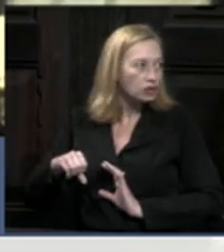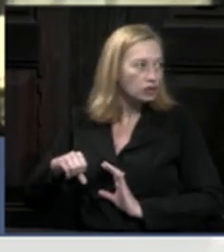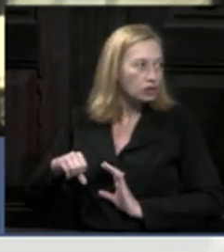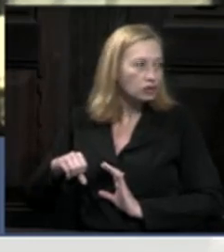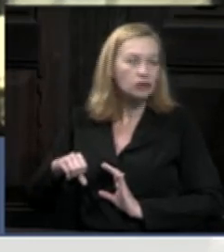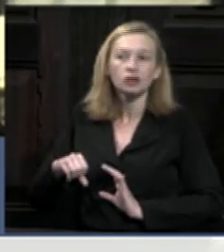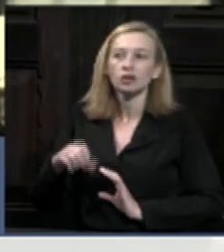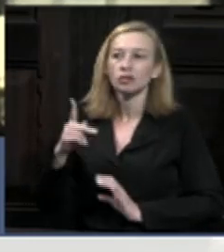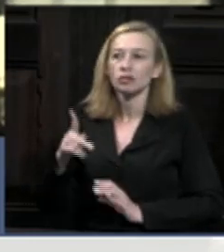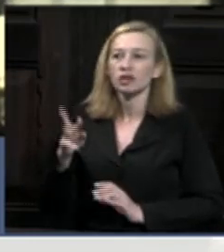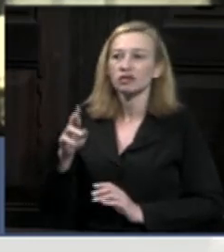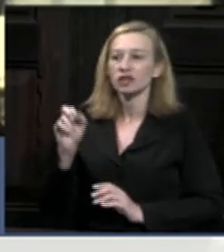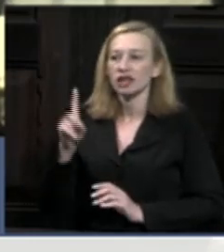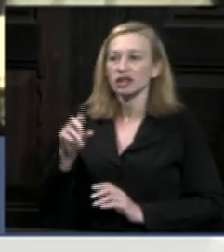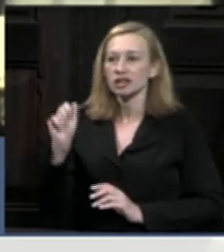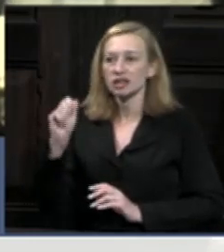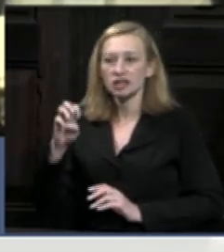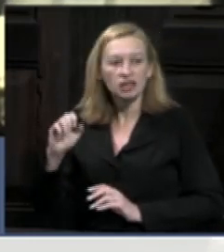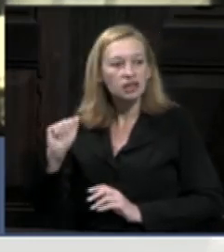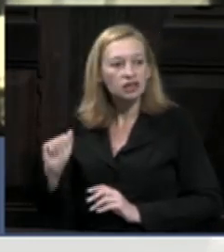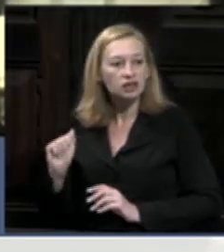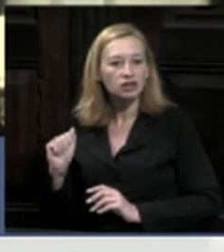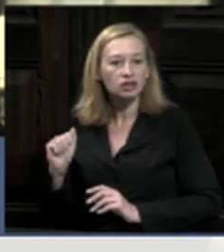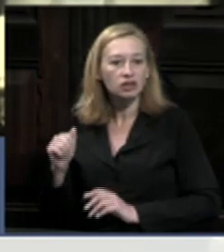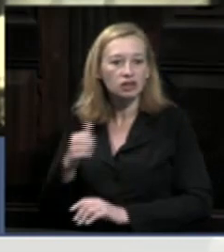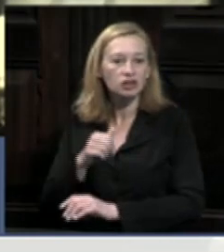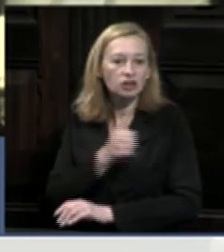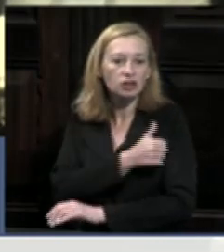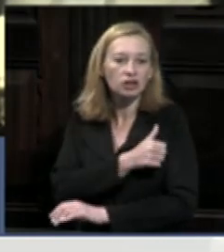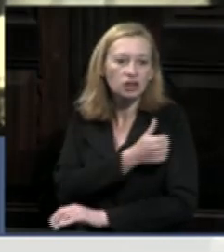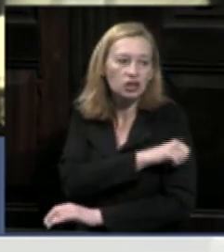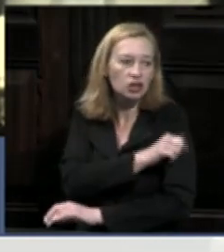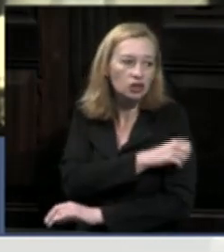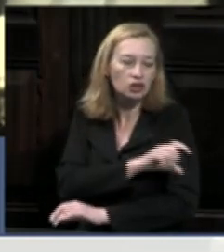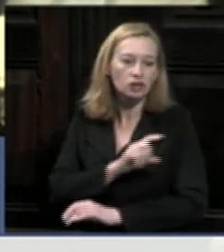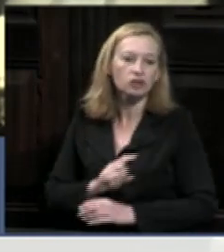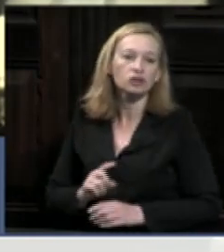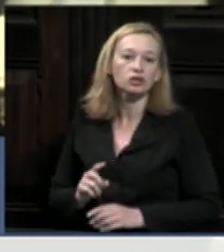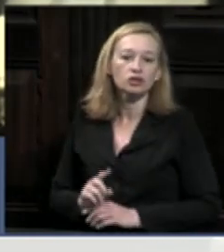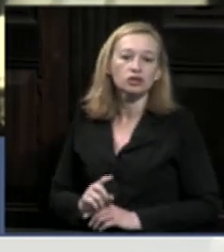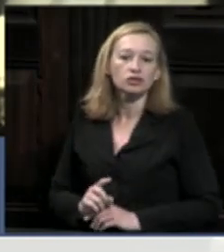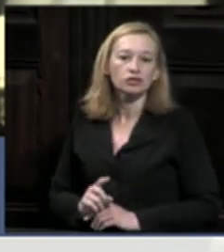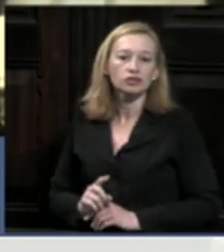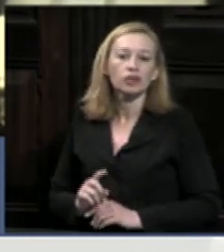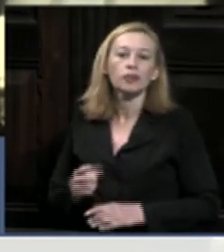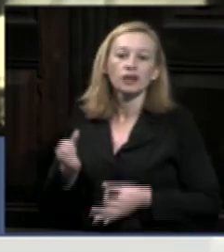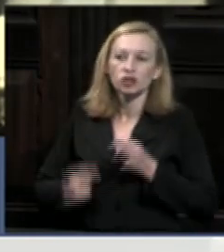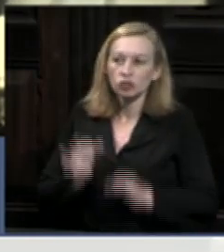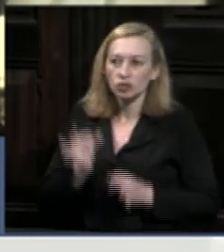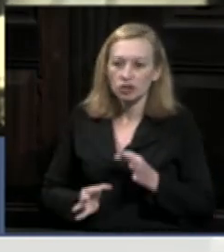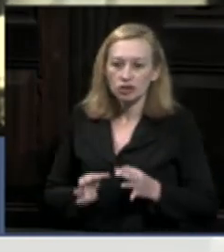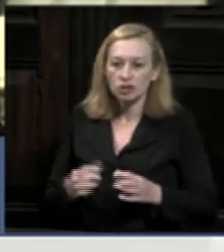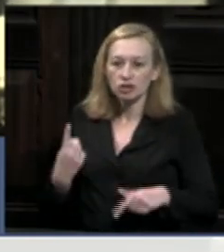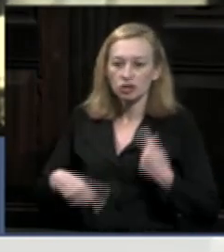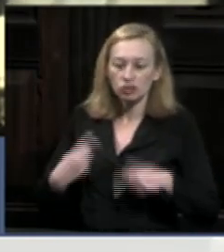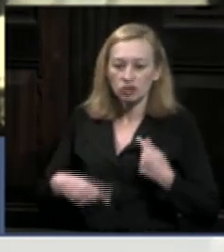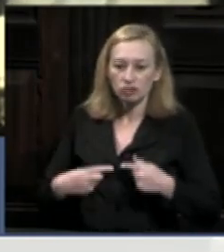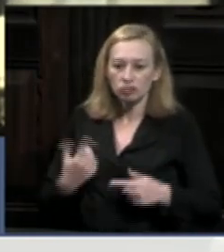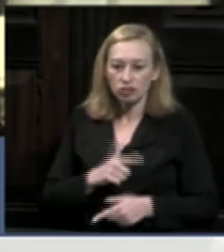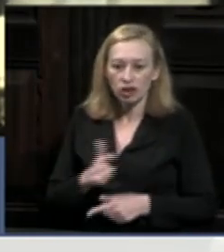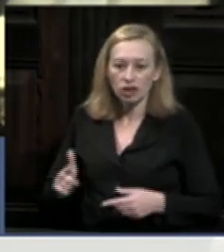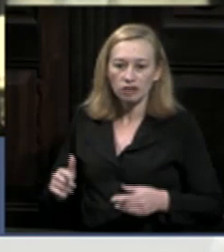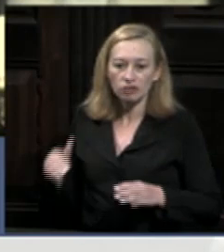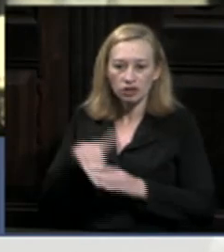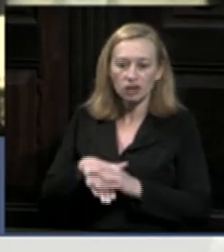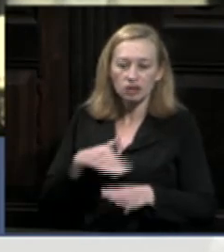social do estado em janeiro e previdência e dá outras providências em discussão na reunião que discute se a discussão